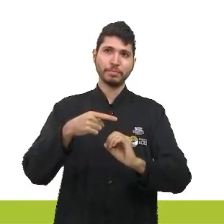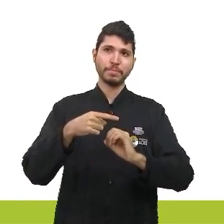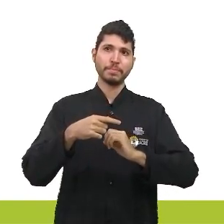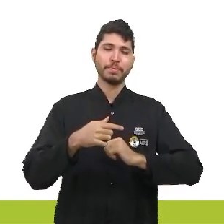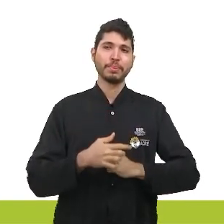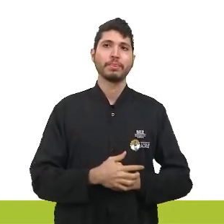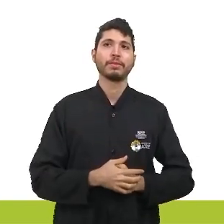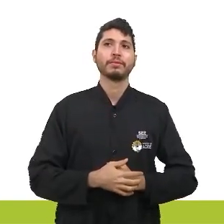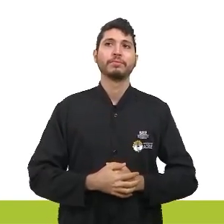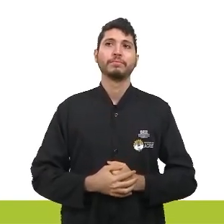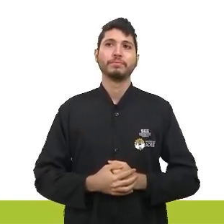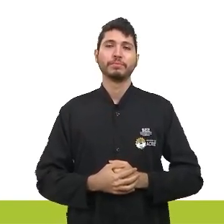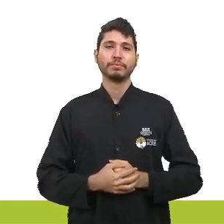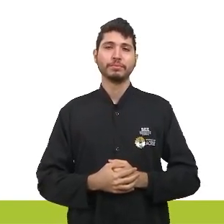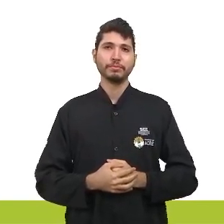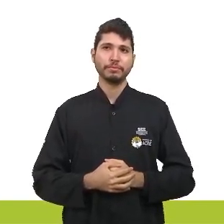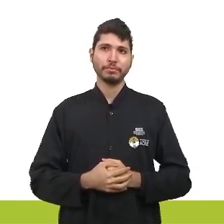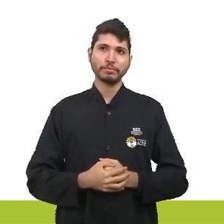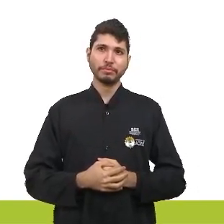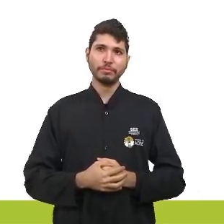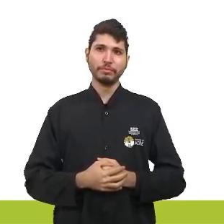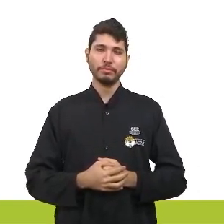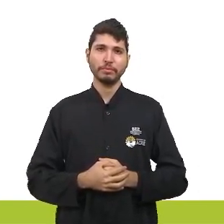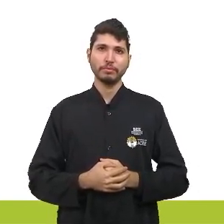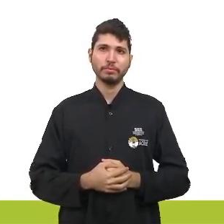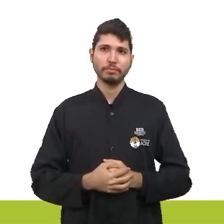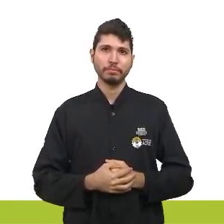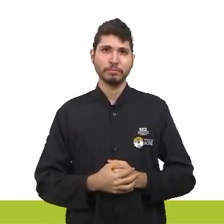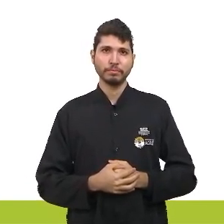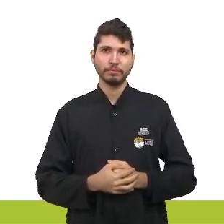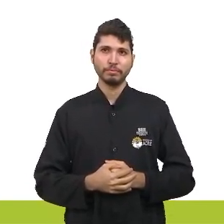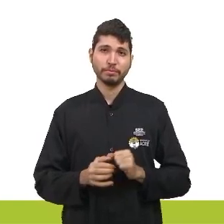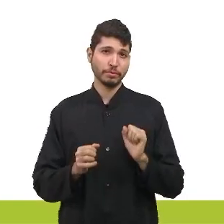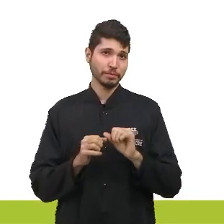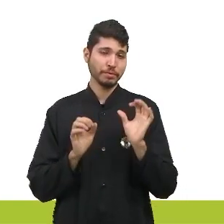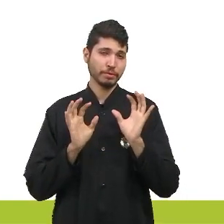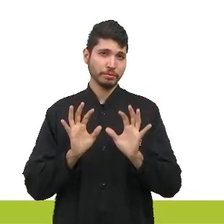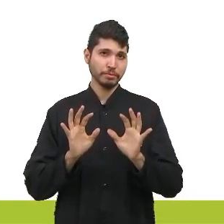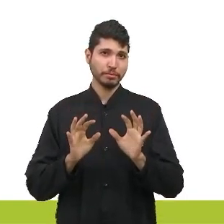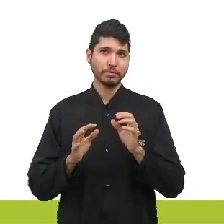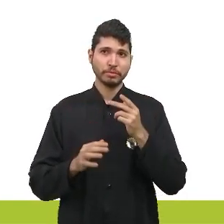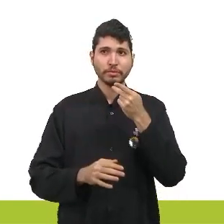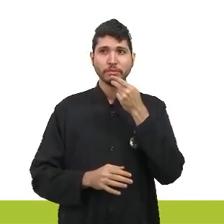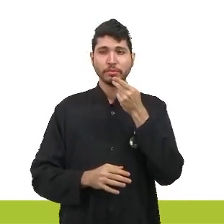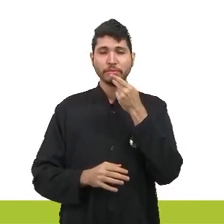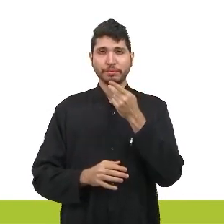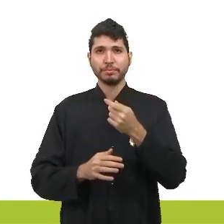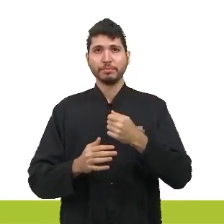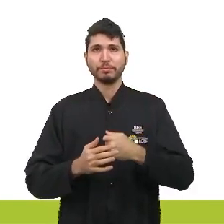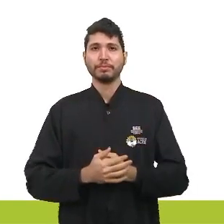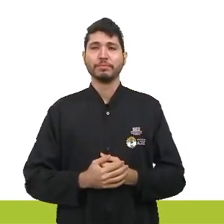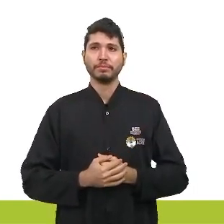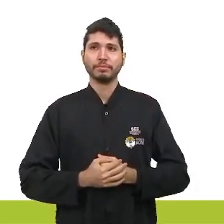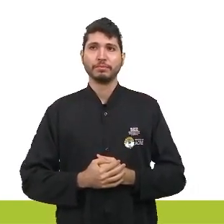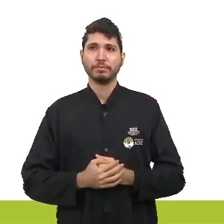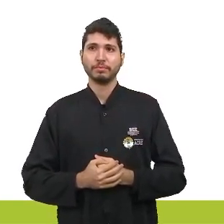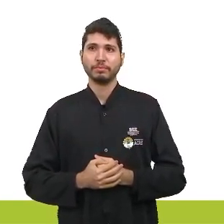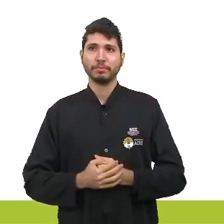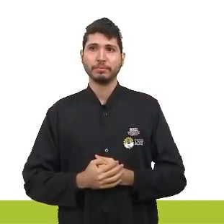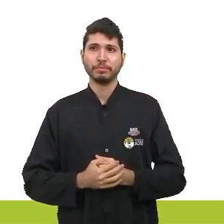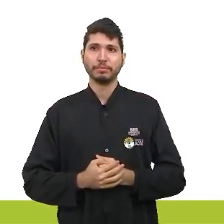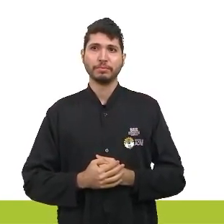Fazendo essa divisão desse resultado aqui por esse resultado, nós temos o seguinte: essa probabilidade que nós queríamos, eu vou colocar essa igualdade bem